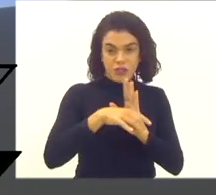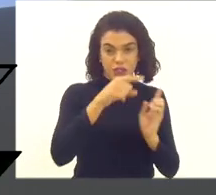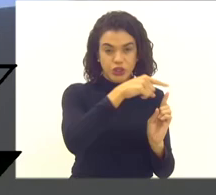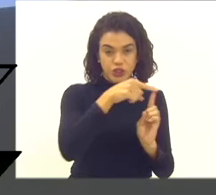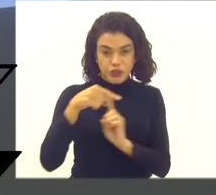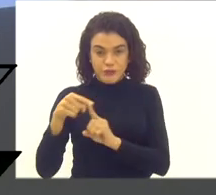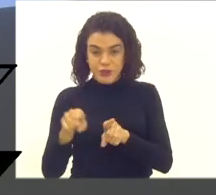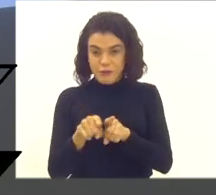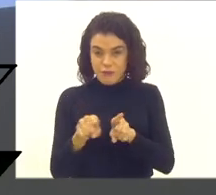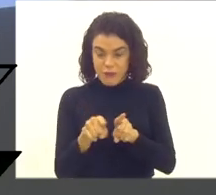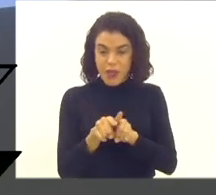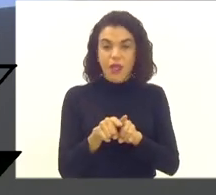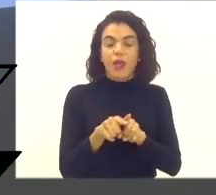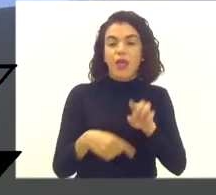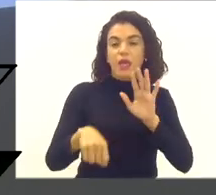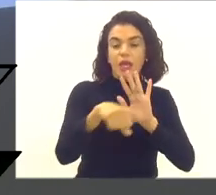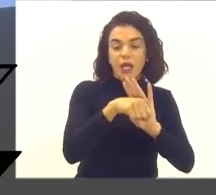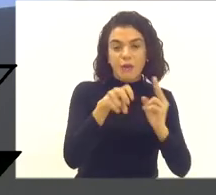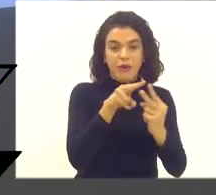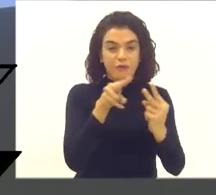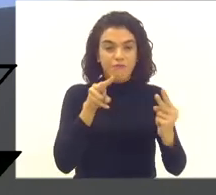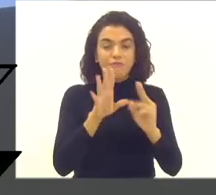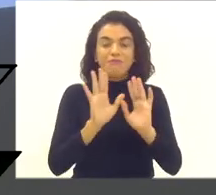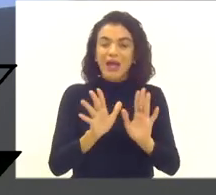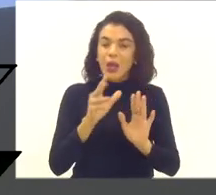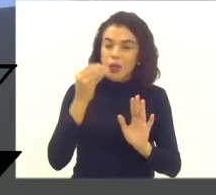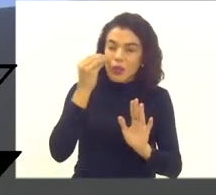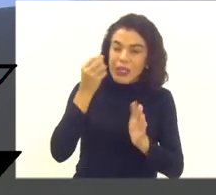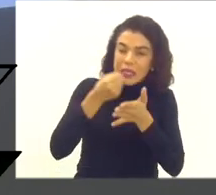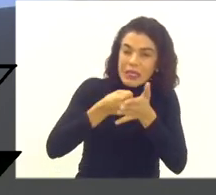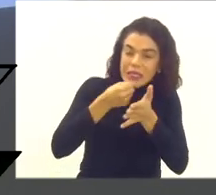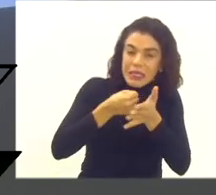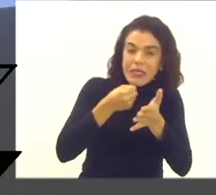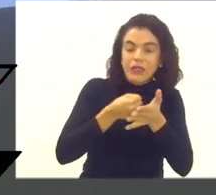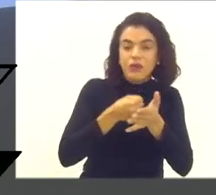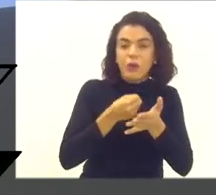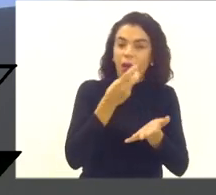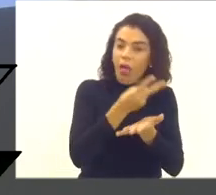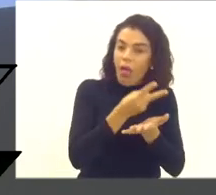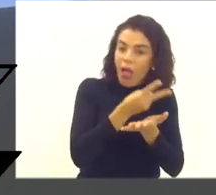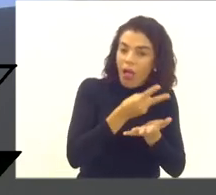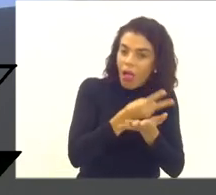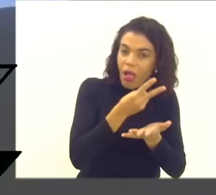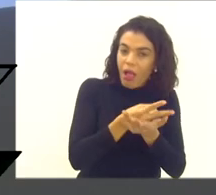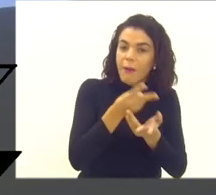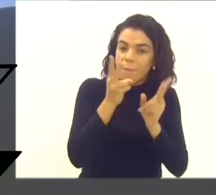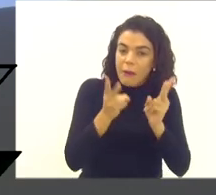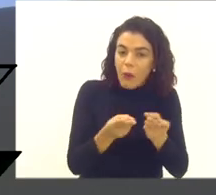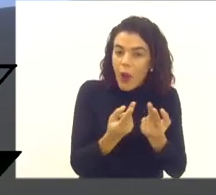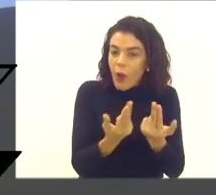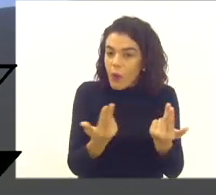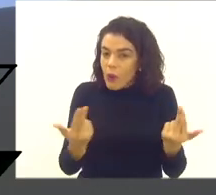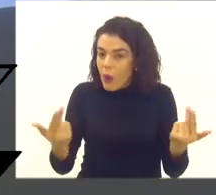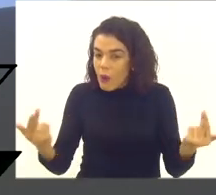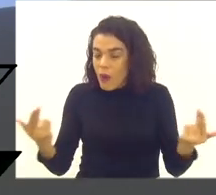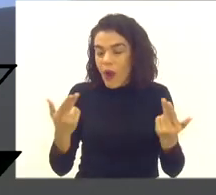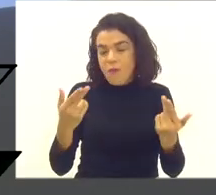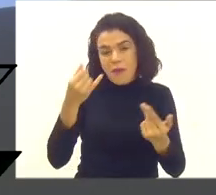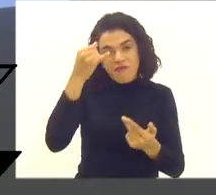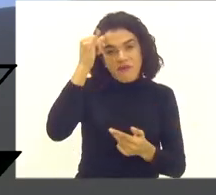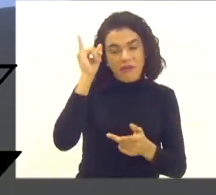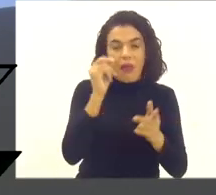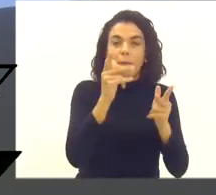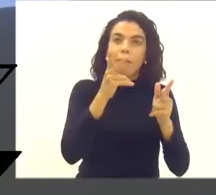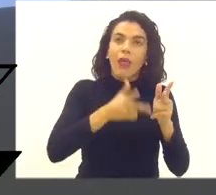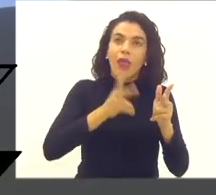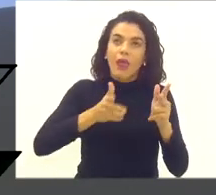todos esses Cyber crimes então tô tentando não não ficar muito nisso porque eu acho que já foi bastante discutido aqui